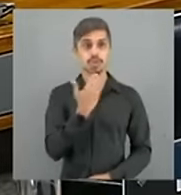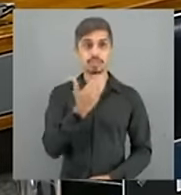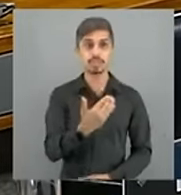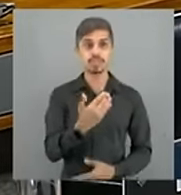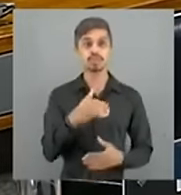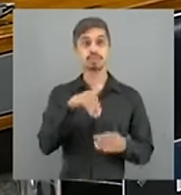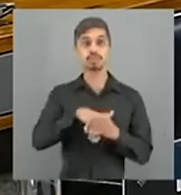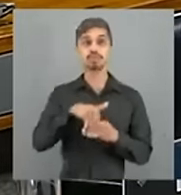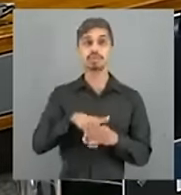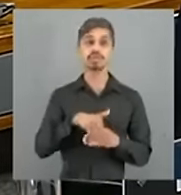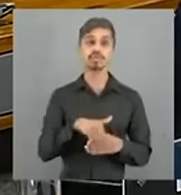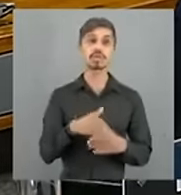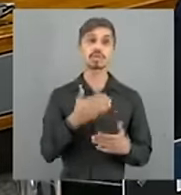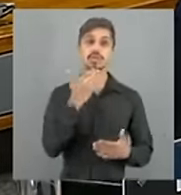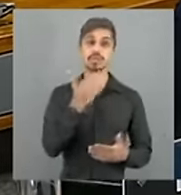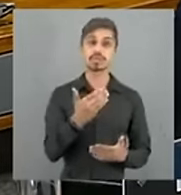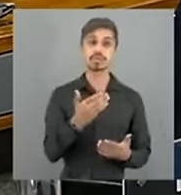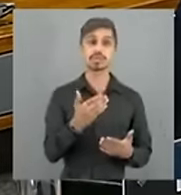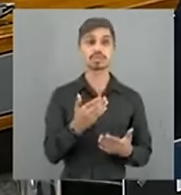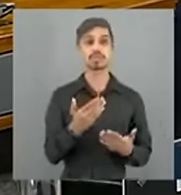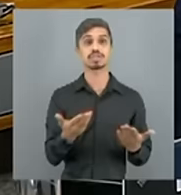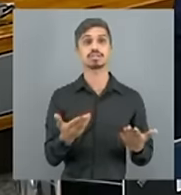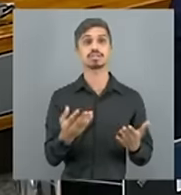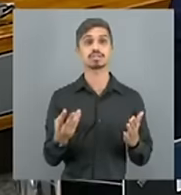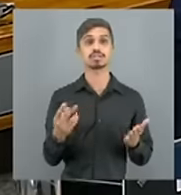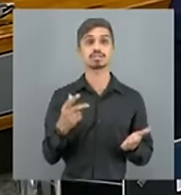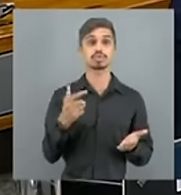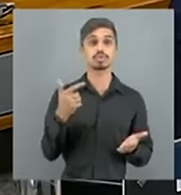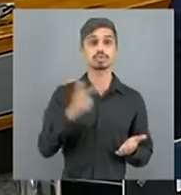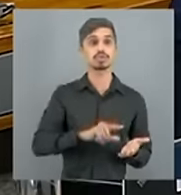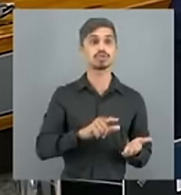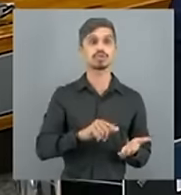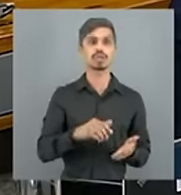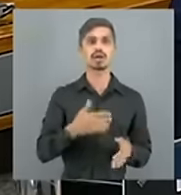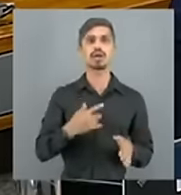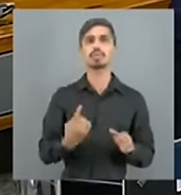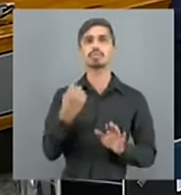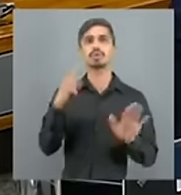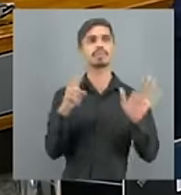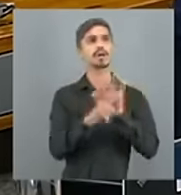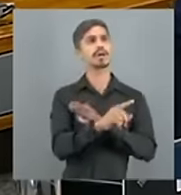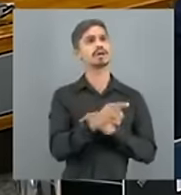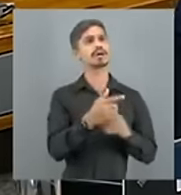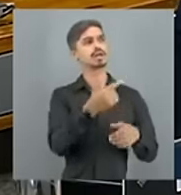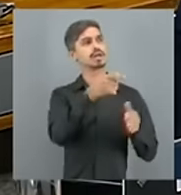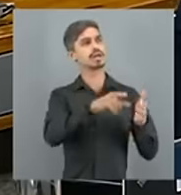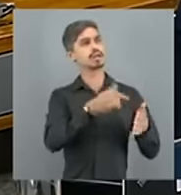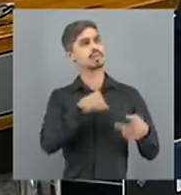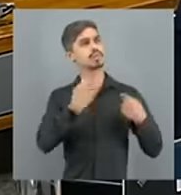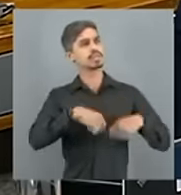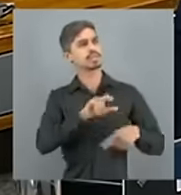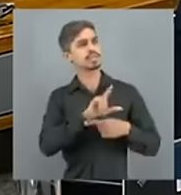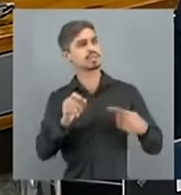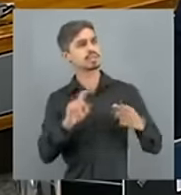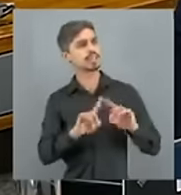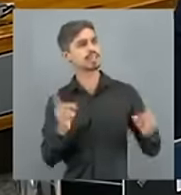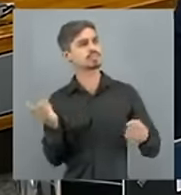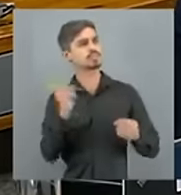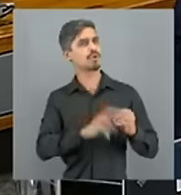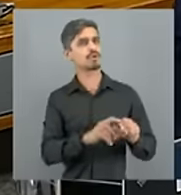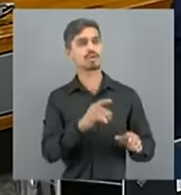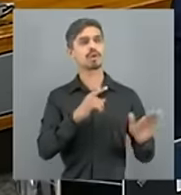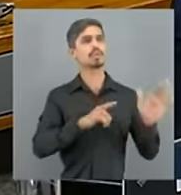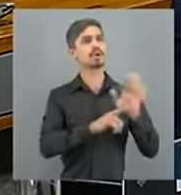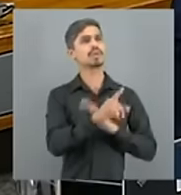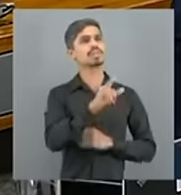ser votado. Eu peço para reiterar. Mas uma pergunta só, William, antes de eu sair, daqui a pouco eu volto. Eu lhe pergunto, tem